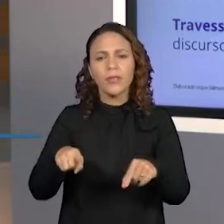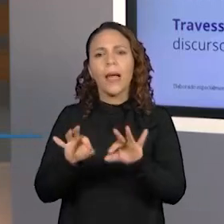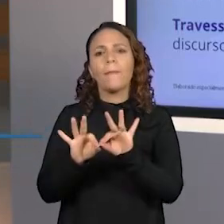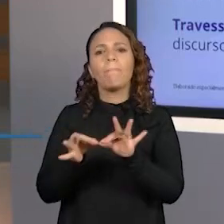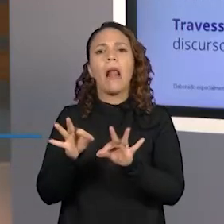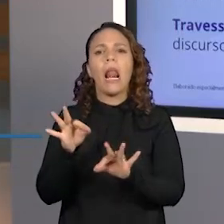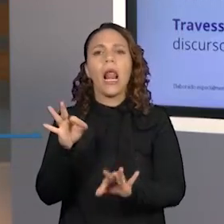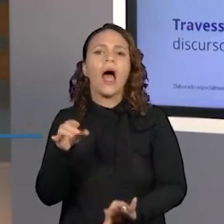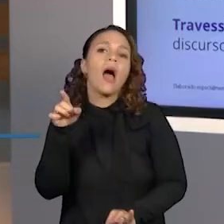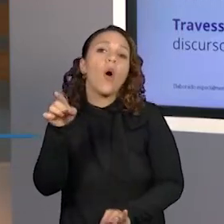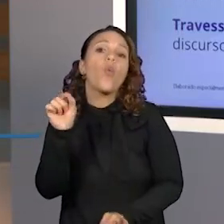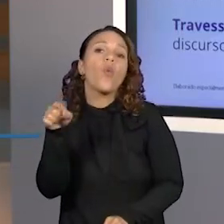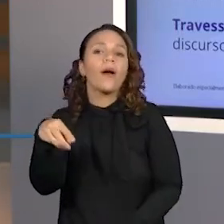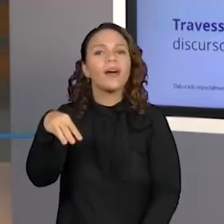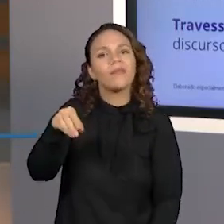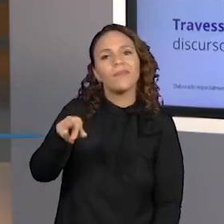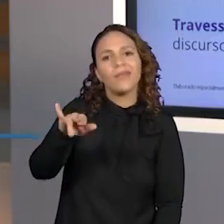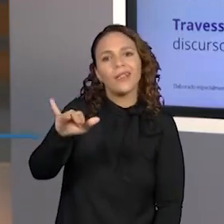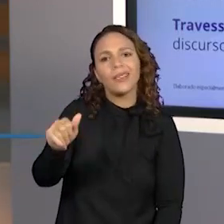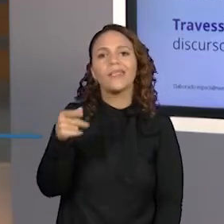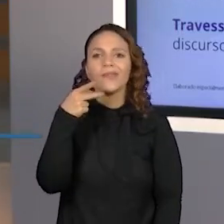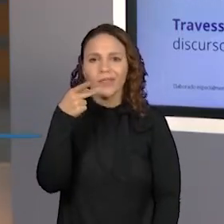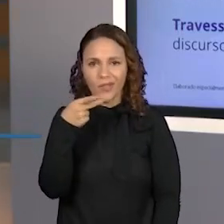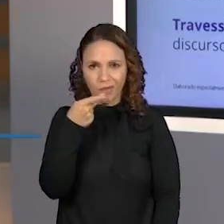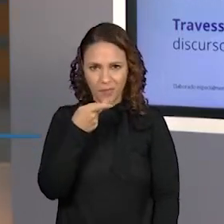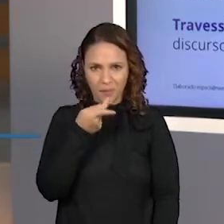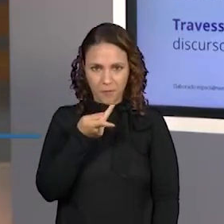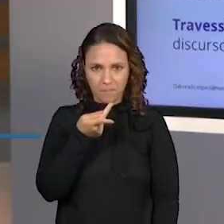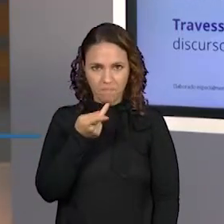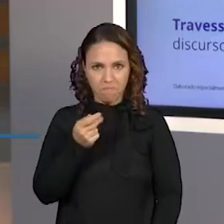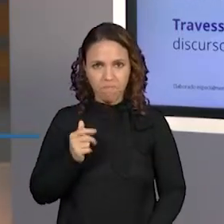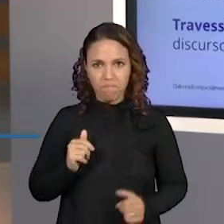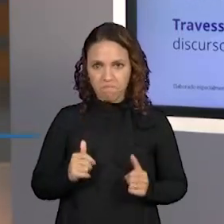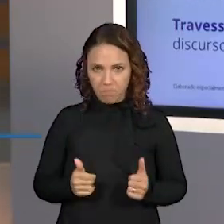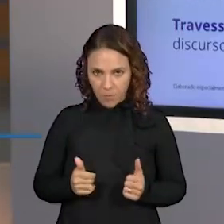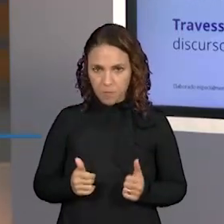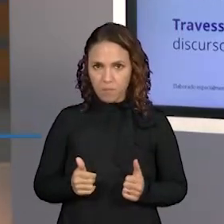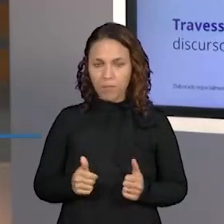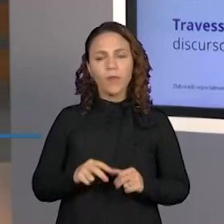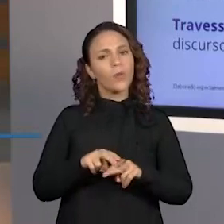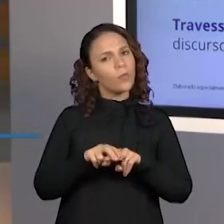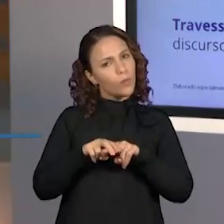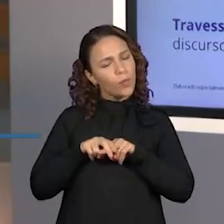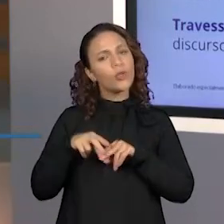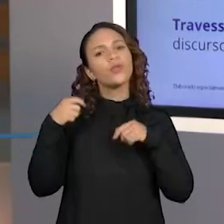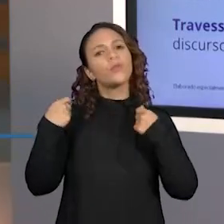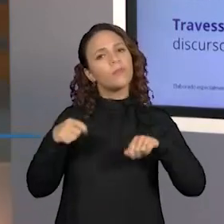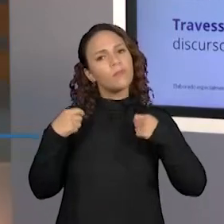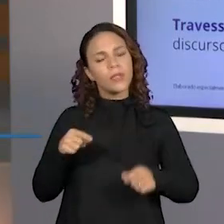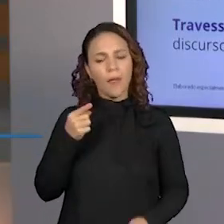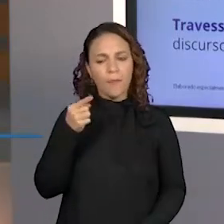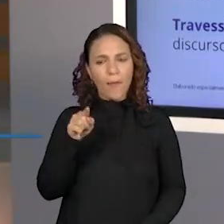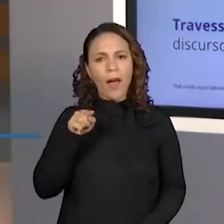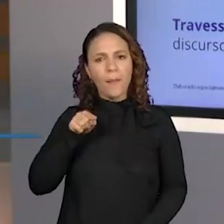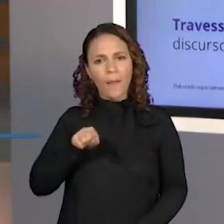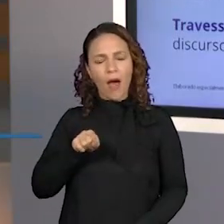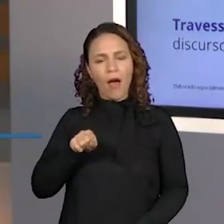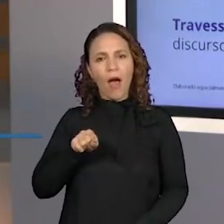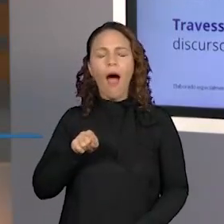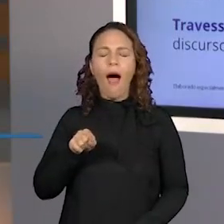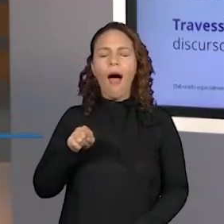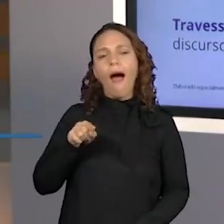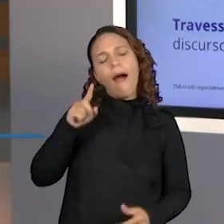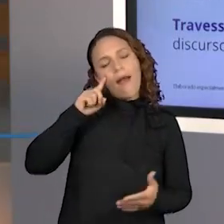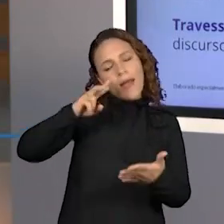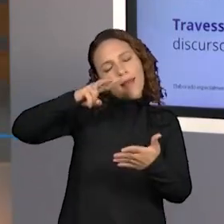eu conseguir indicar que a fala do personagem veio depois. Então, para o leitor, fica muito mais fácil a